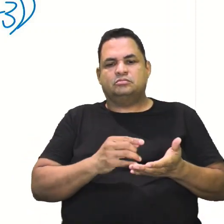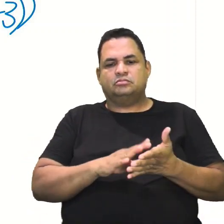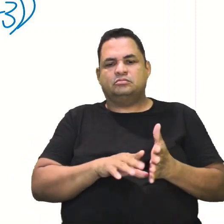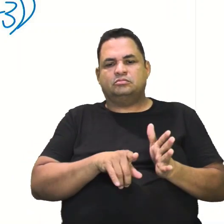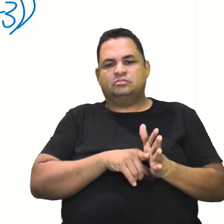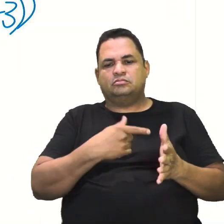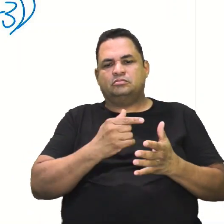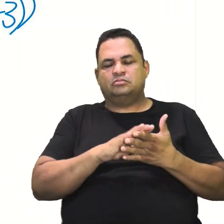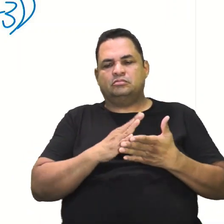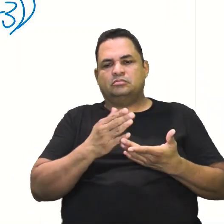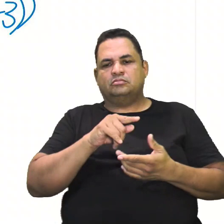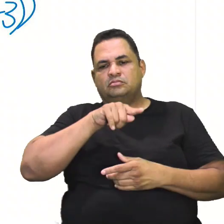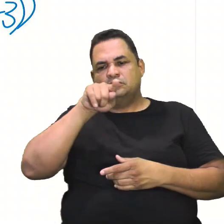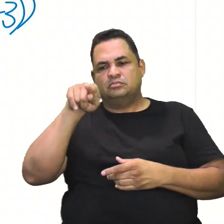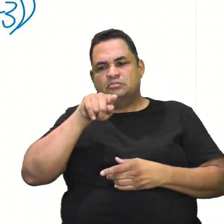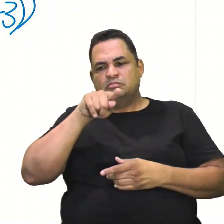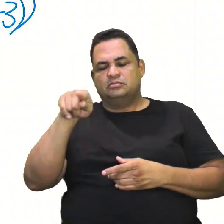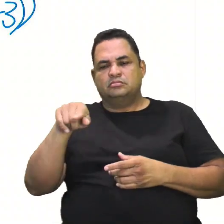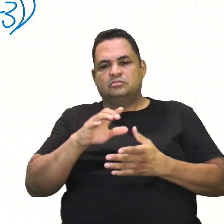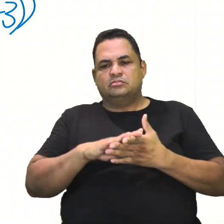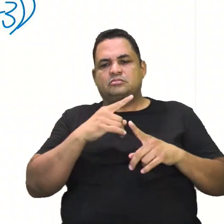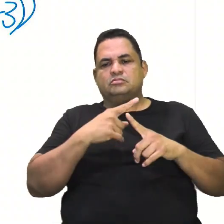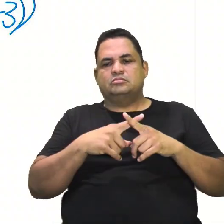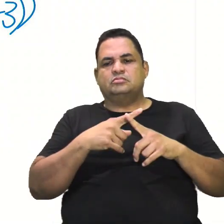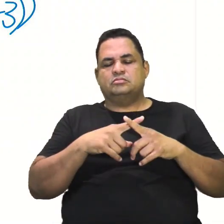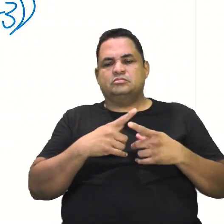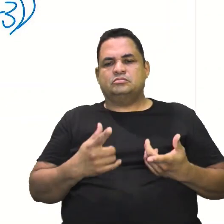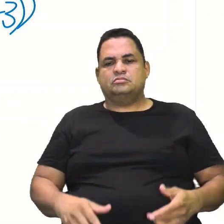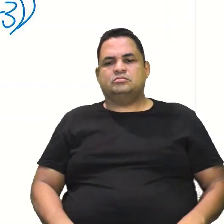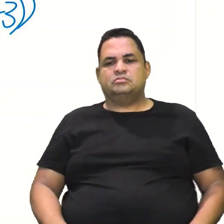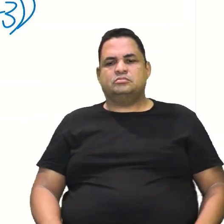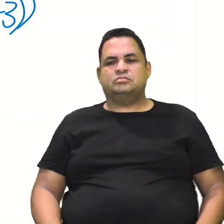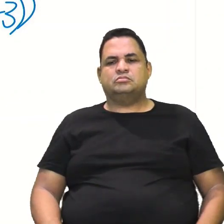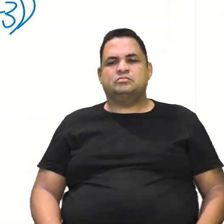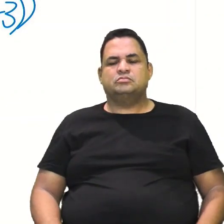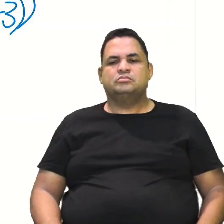Já vamos fazer um chuveirinho aqui já e multiplicando e fazendo a regra de sinal, tá